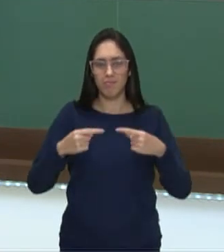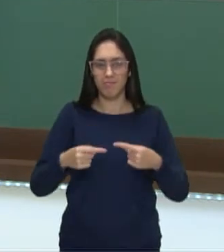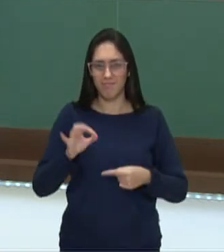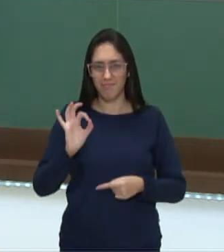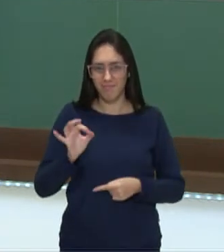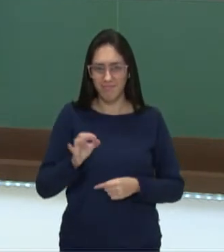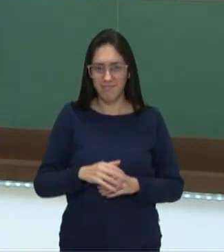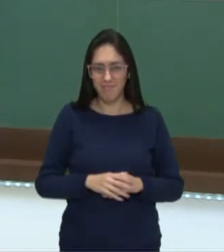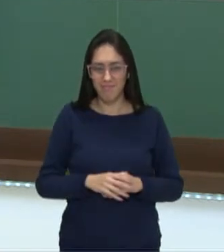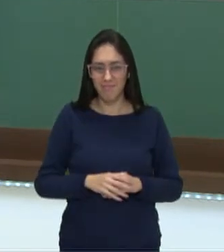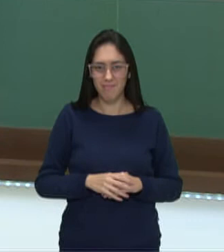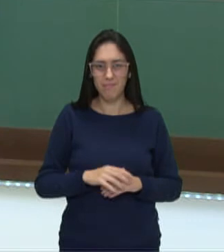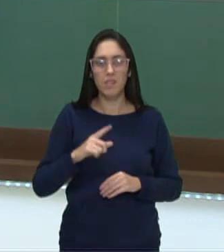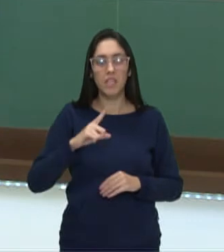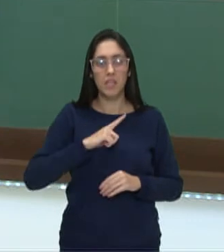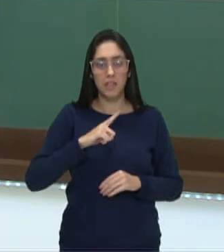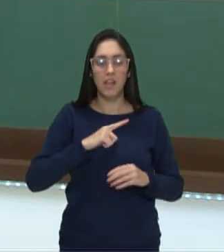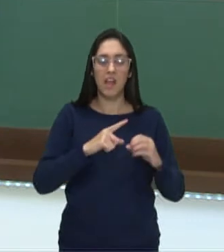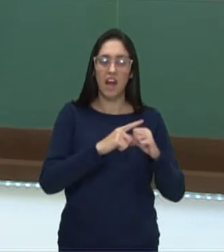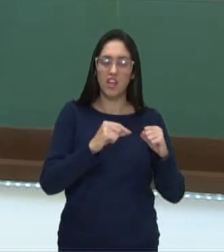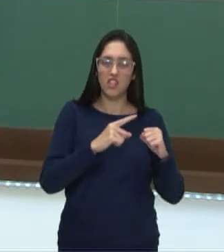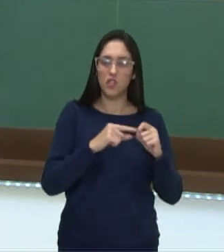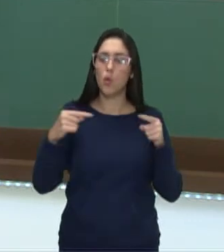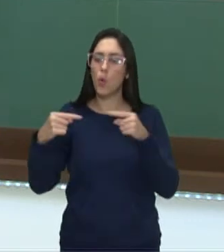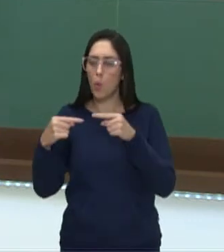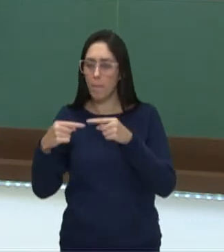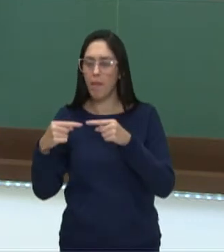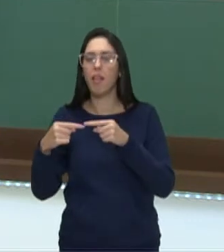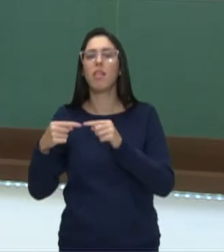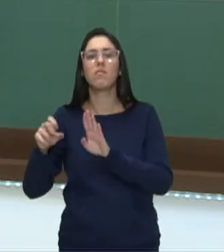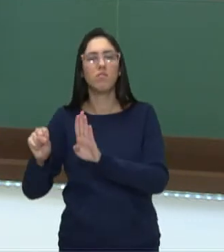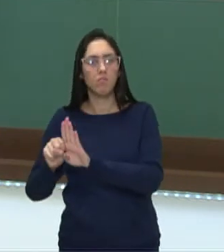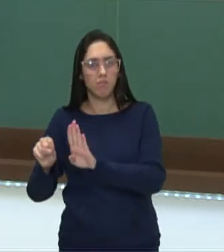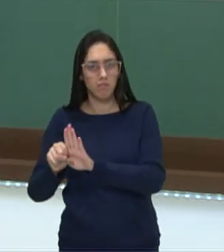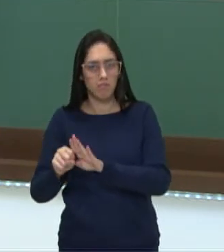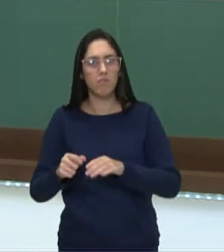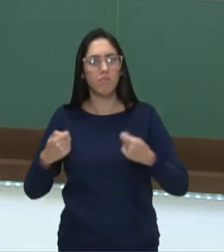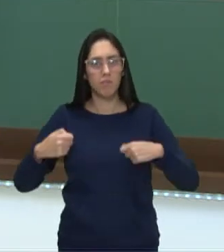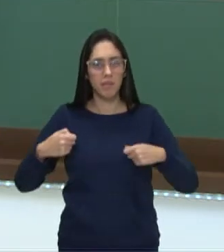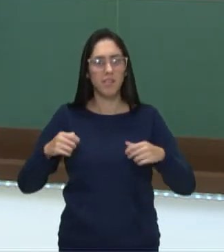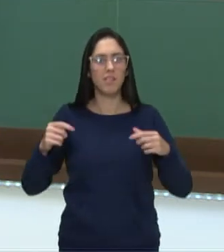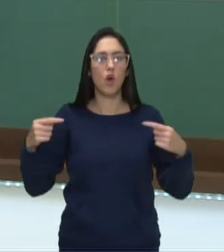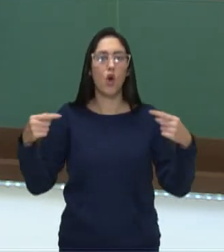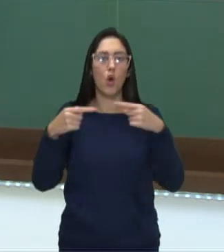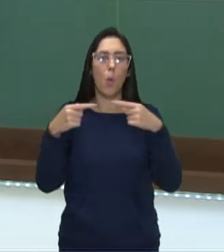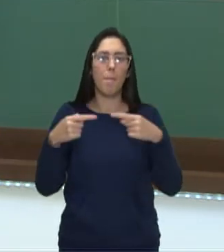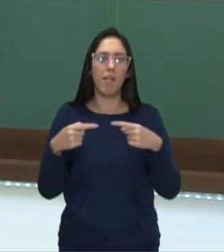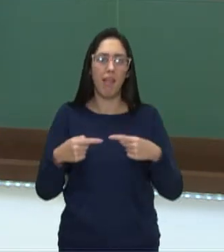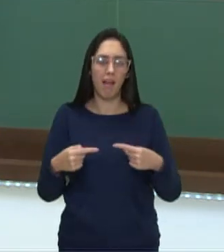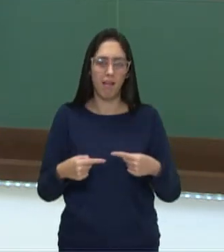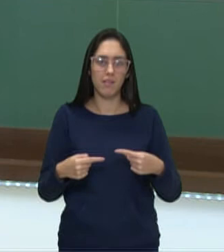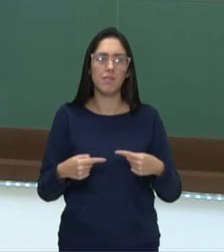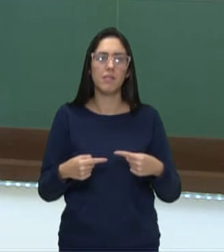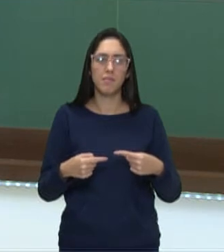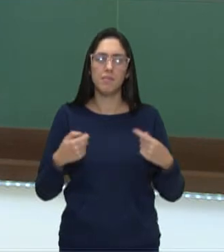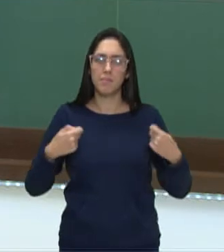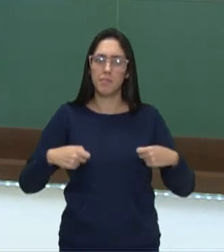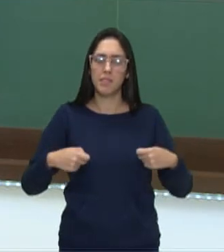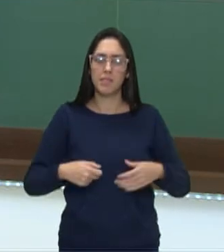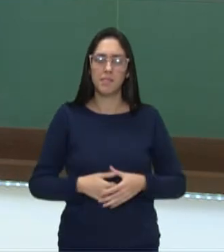O adjetivo ele concorda com o substantivo e o artigo também concorda com o substantivo, em número, em